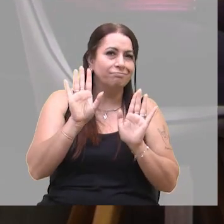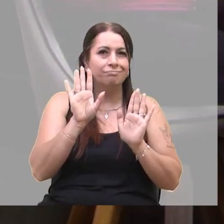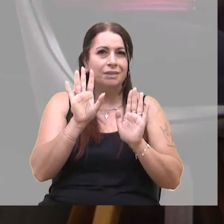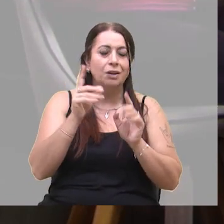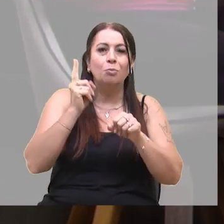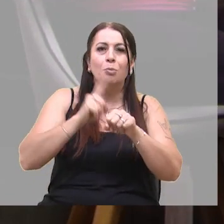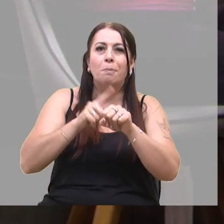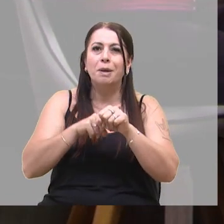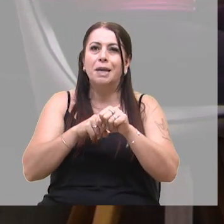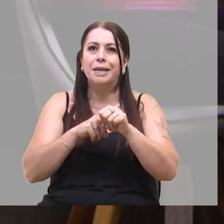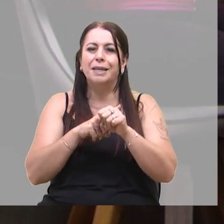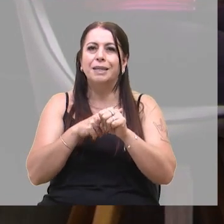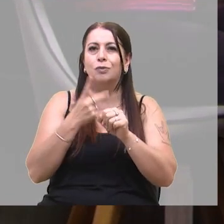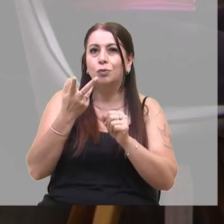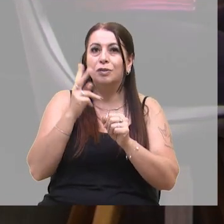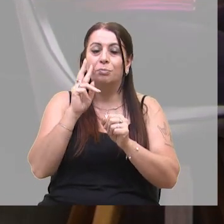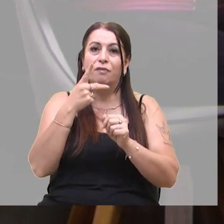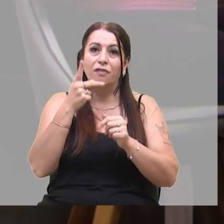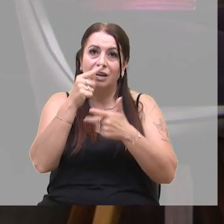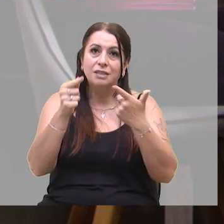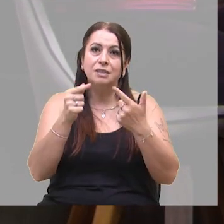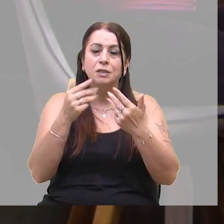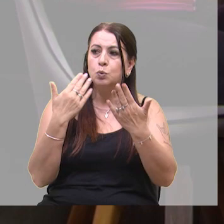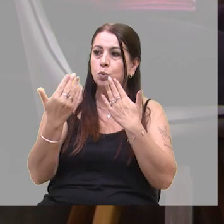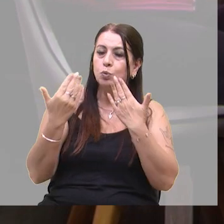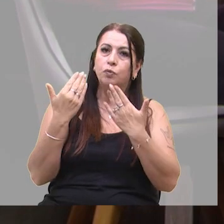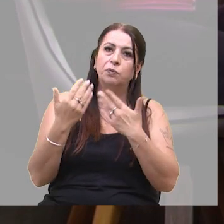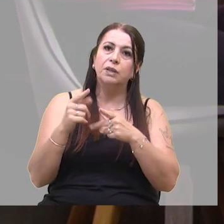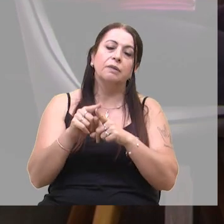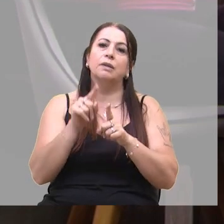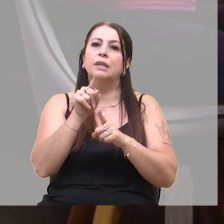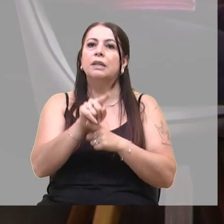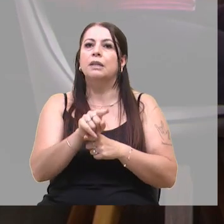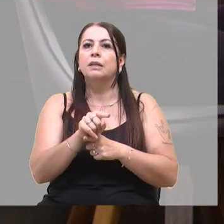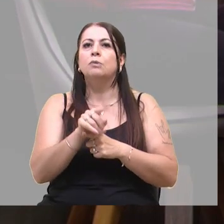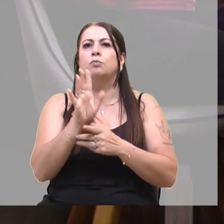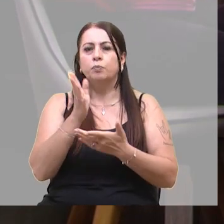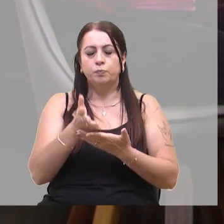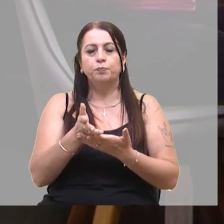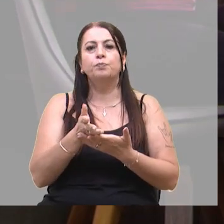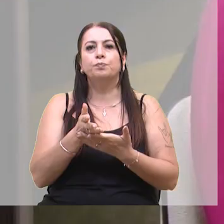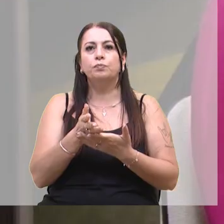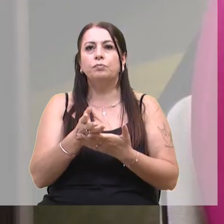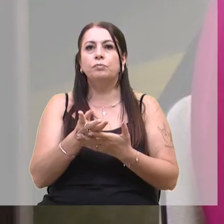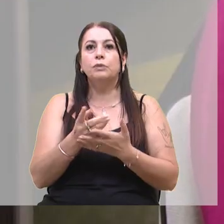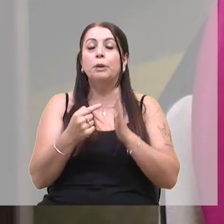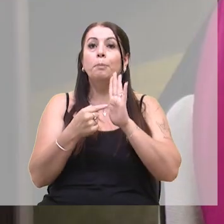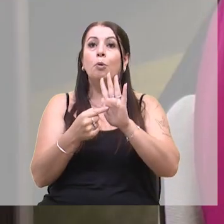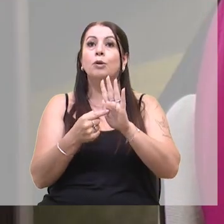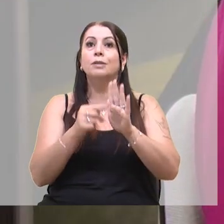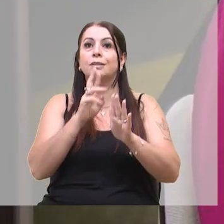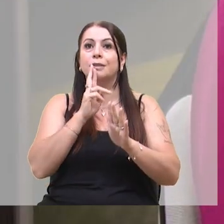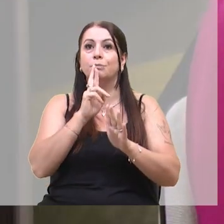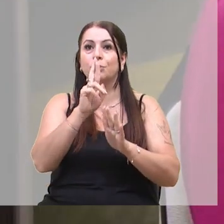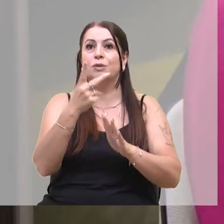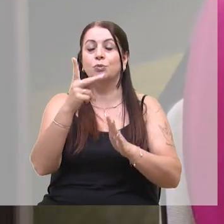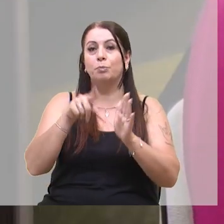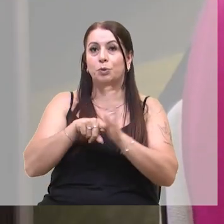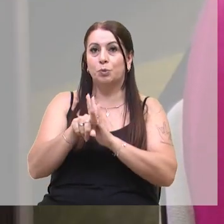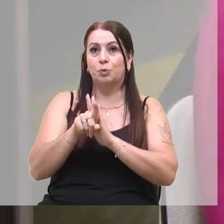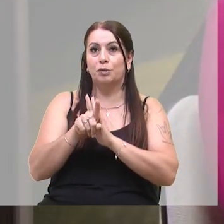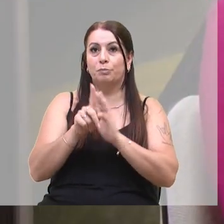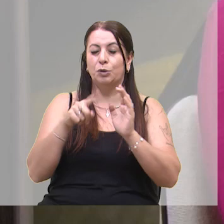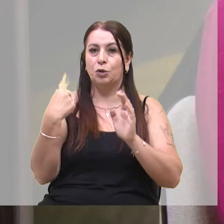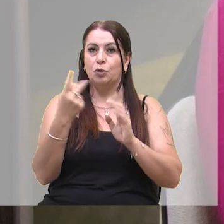têm essa curiosidade e talvez em algum momento suscite essa questão e a dúvida, mas assim, tu já traz um pouco